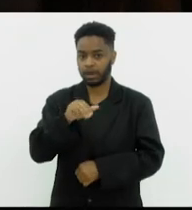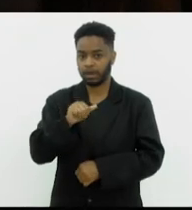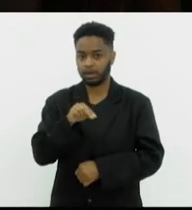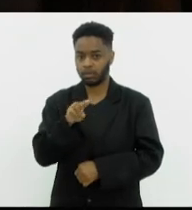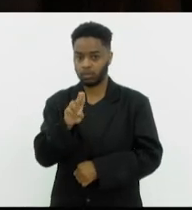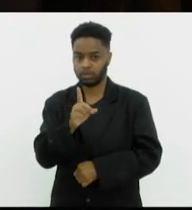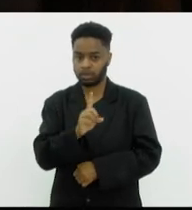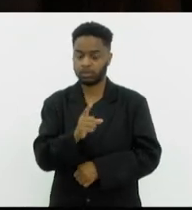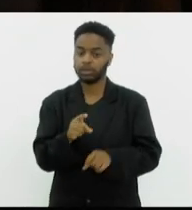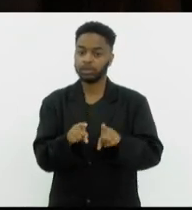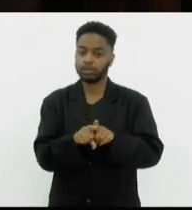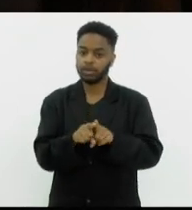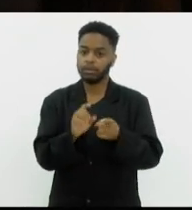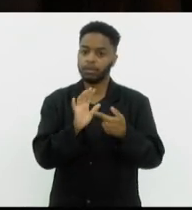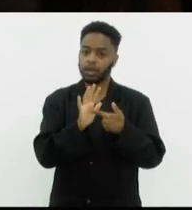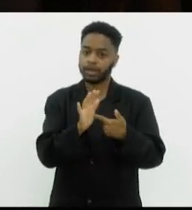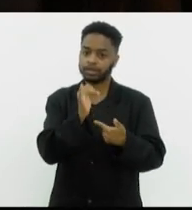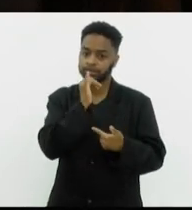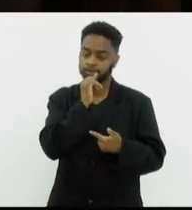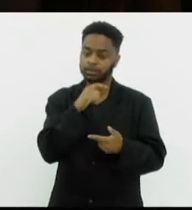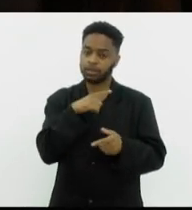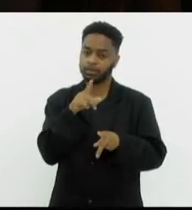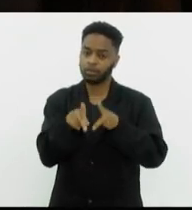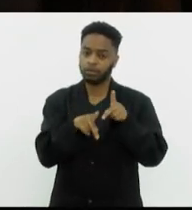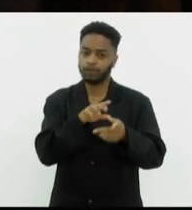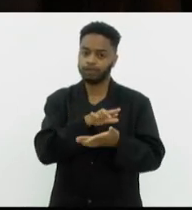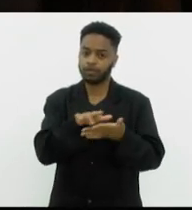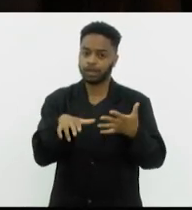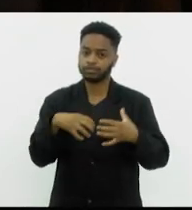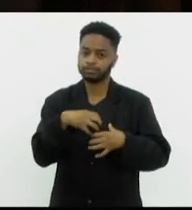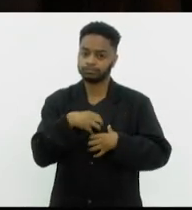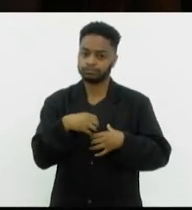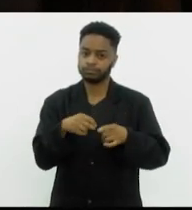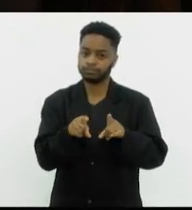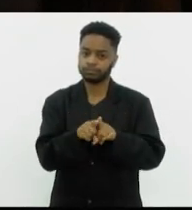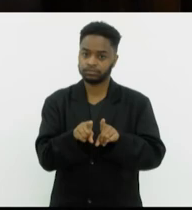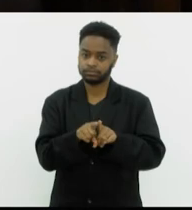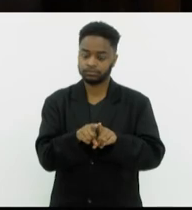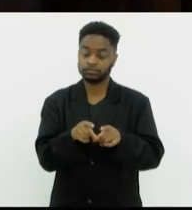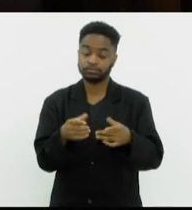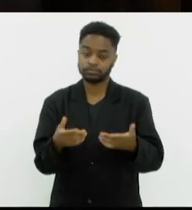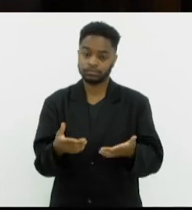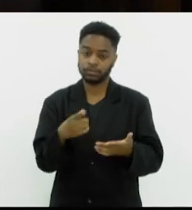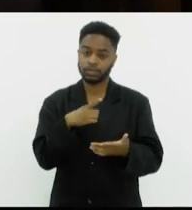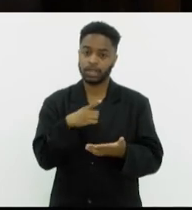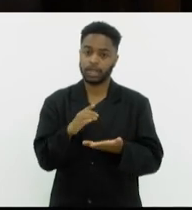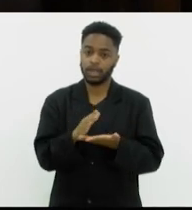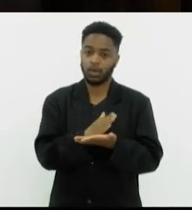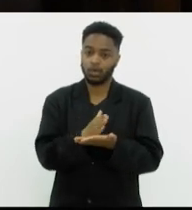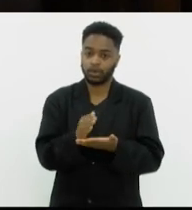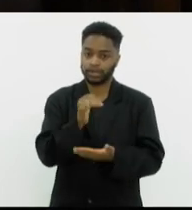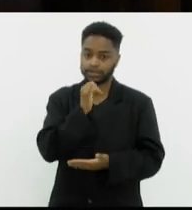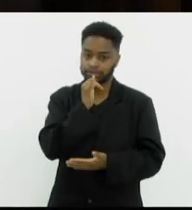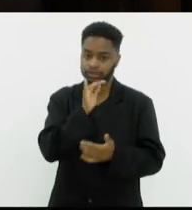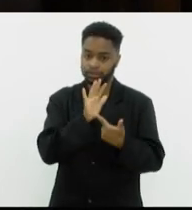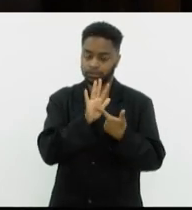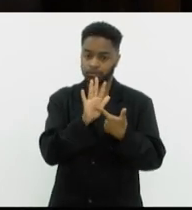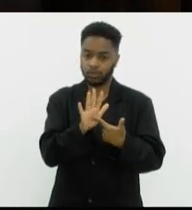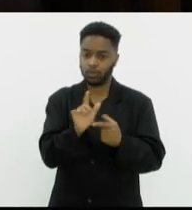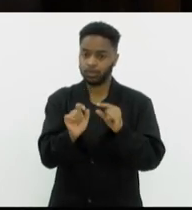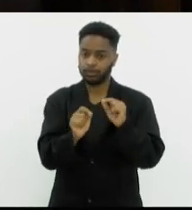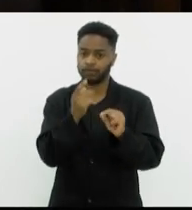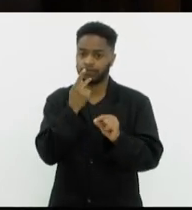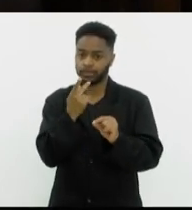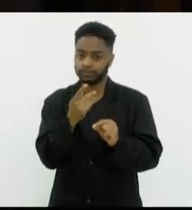exemplo de que várias populações têm sentido isso. Alguns exemplos do que estamos falando, como